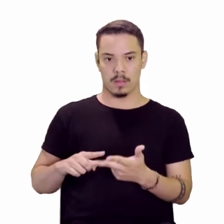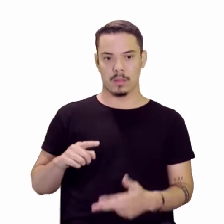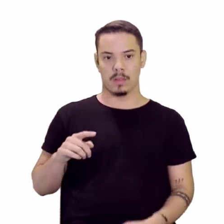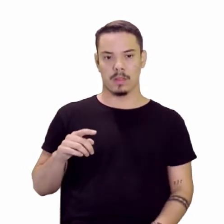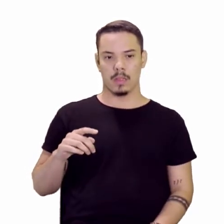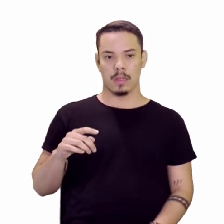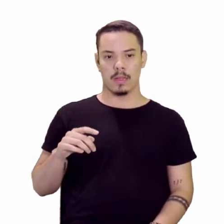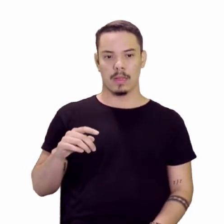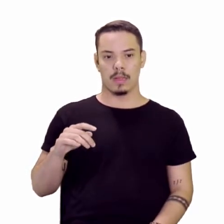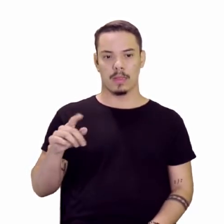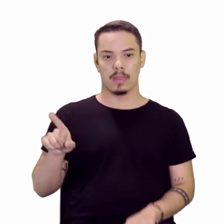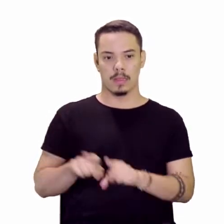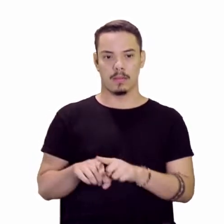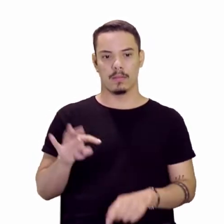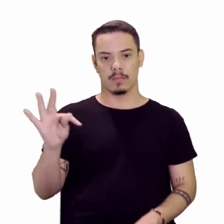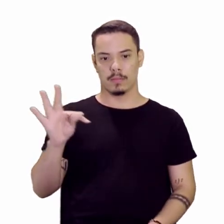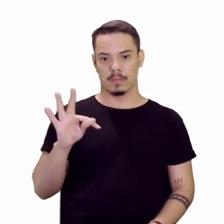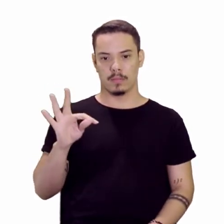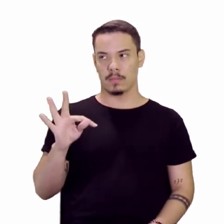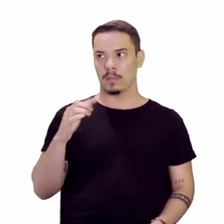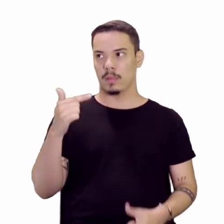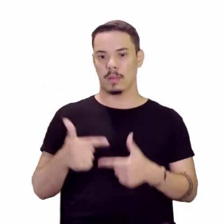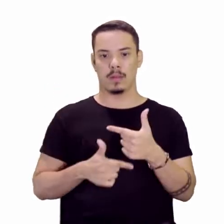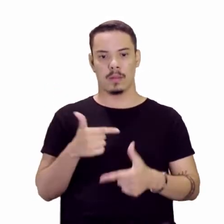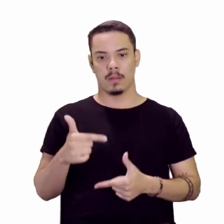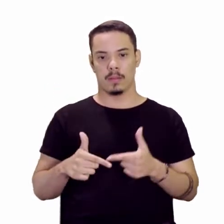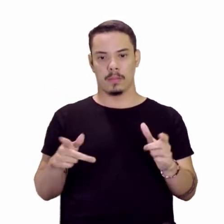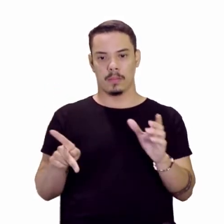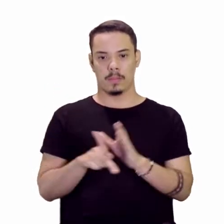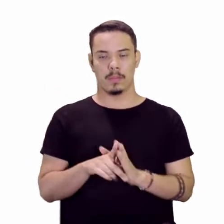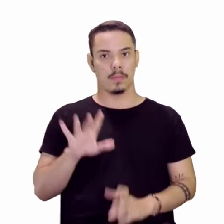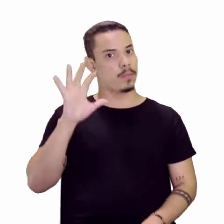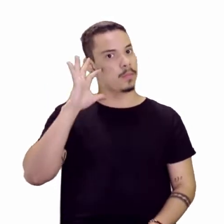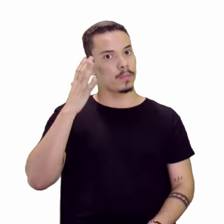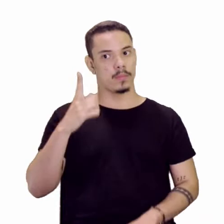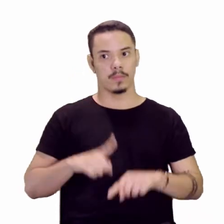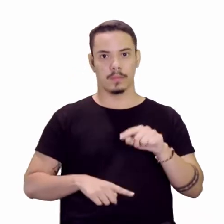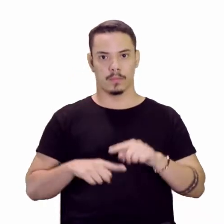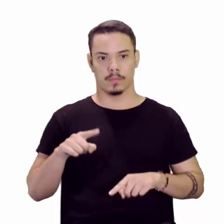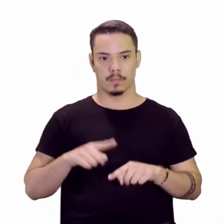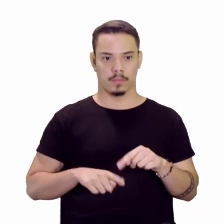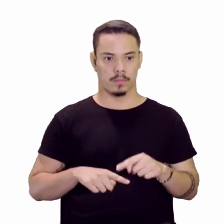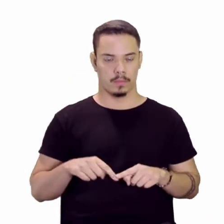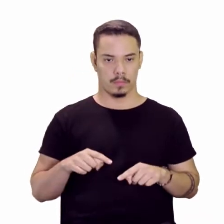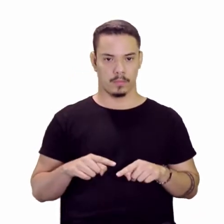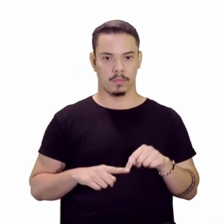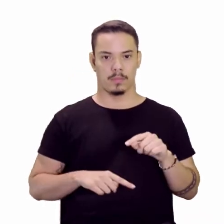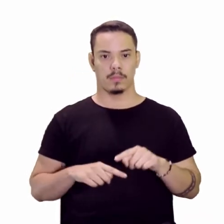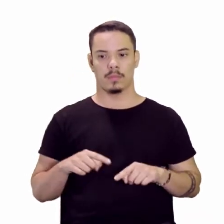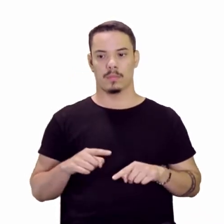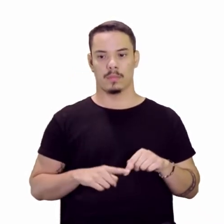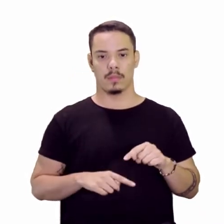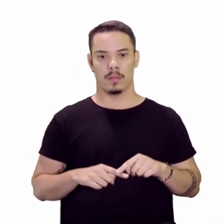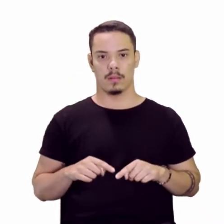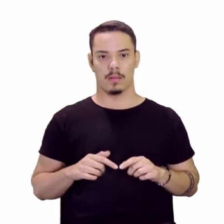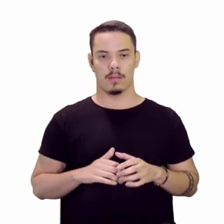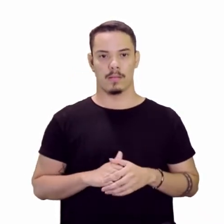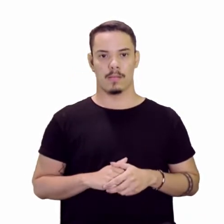Na verdade, isso, parece um tal. T ali, mas é o tal grego, é T grego, que é o tal. Trabalho realizado pelo